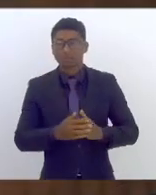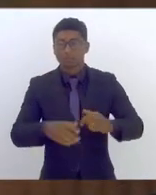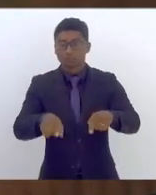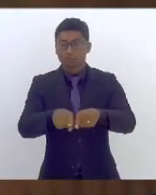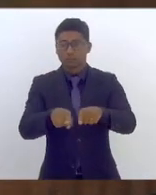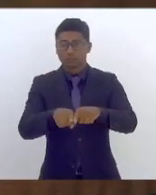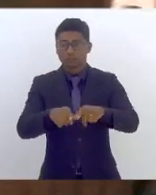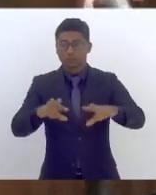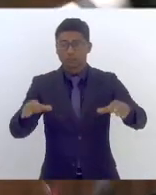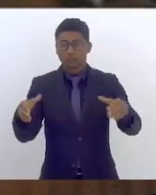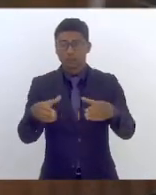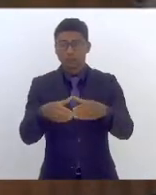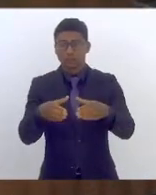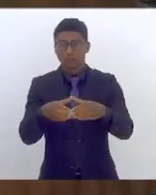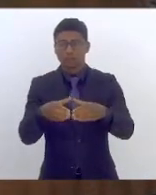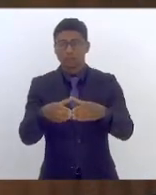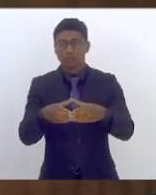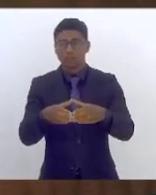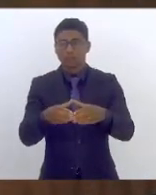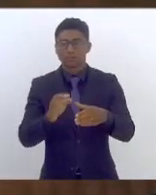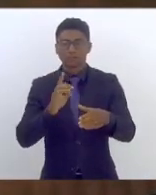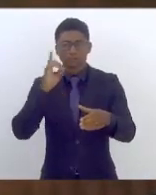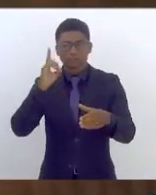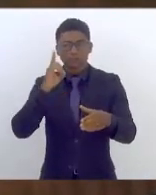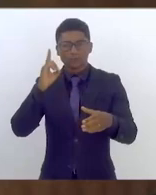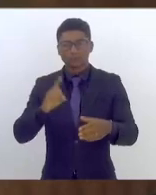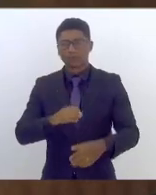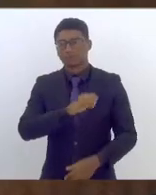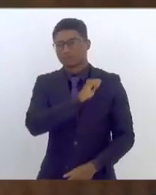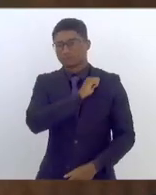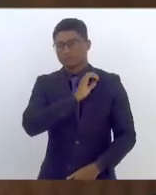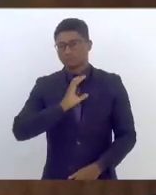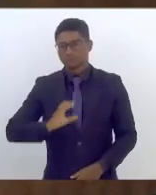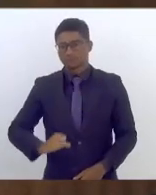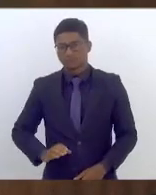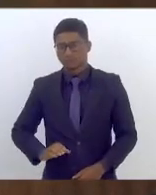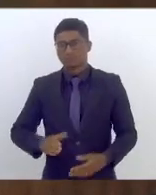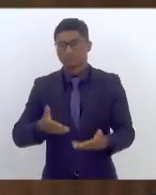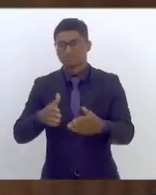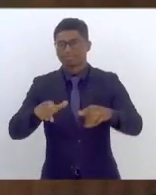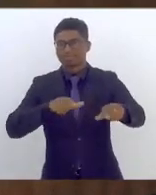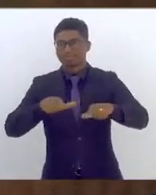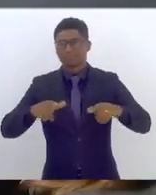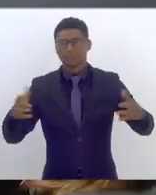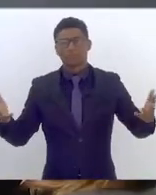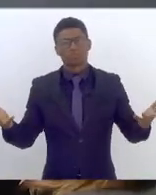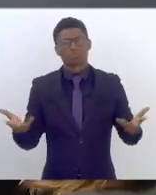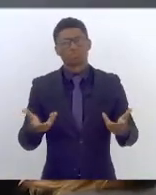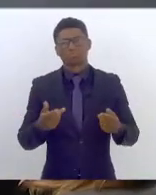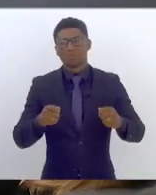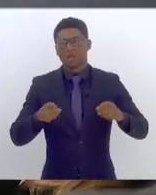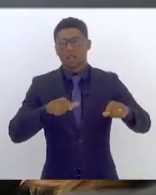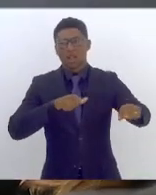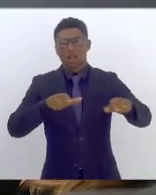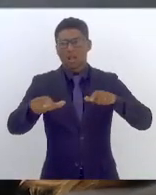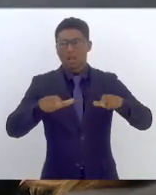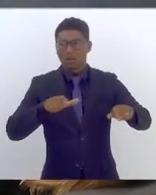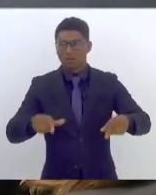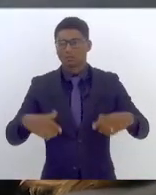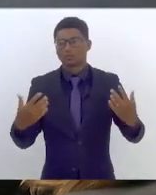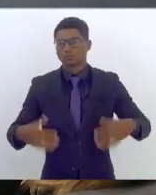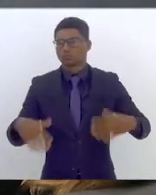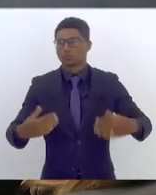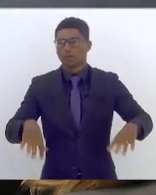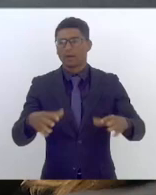deputado André Ceciliano é brilhante e como trabalha uma equipe